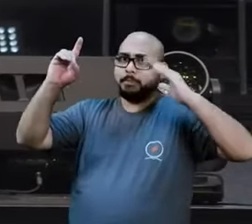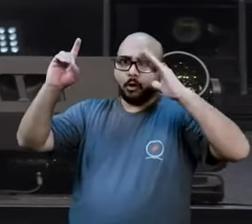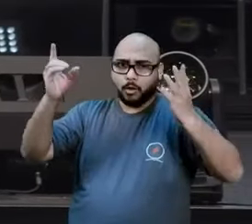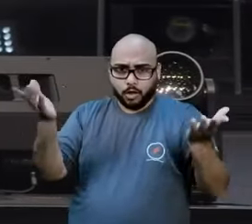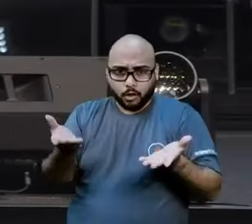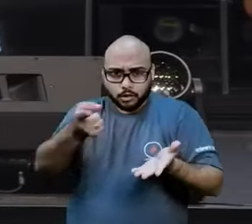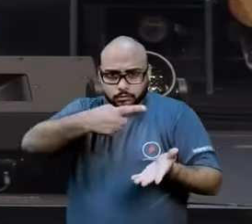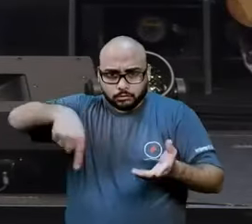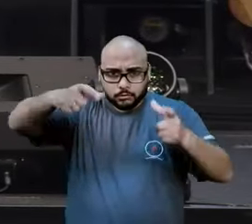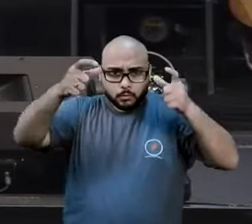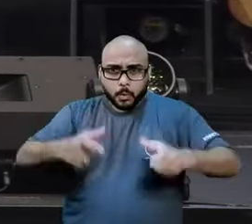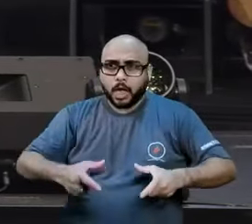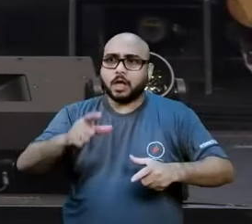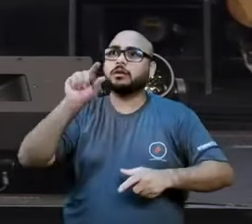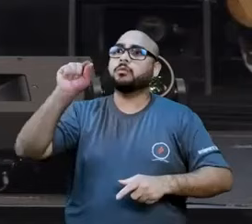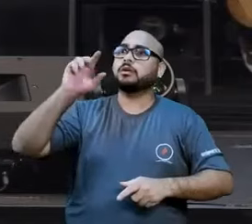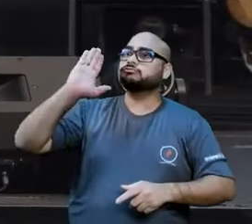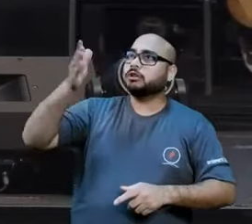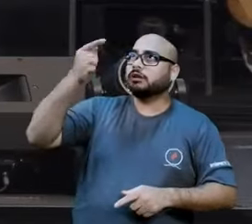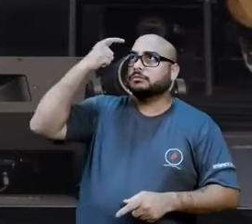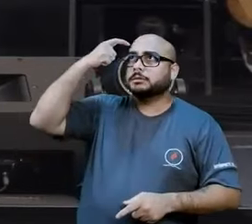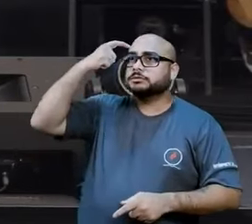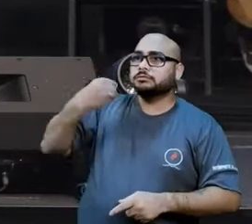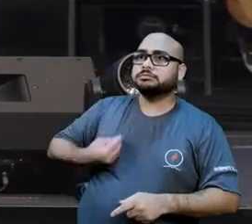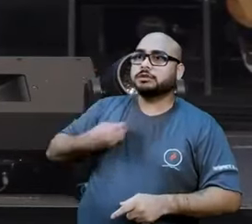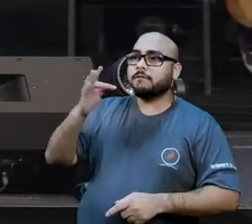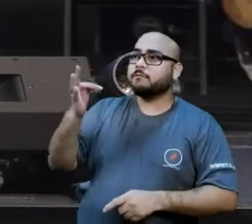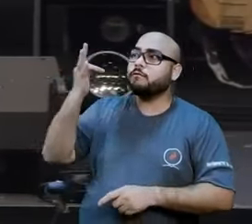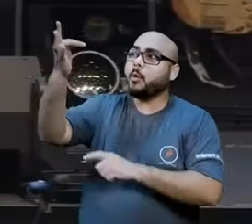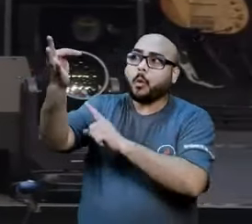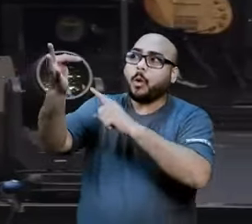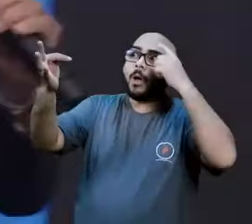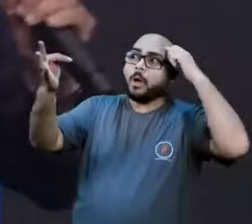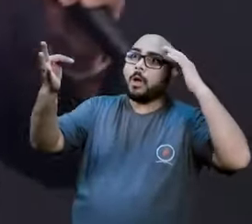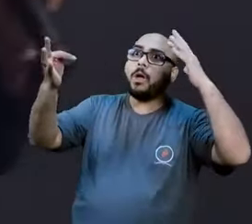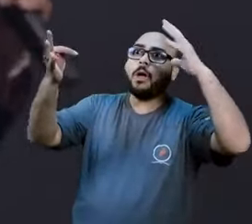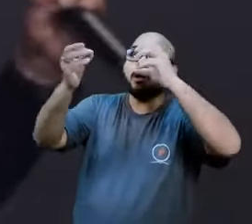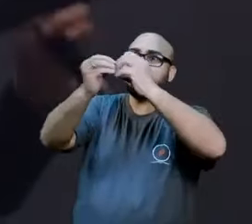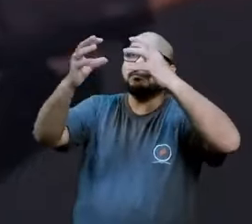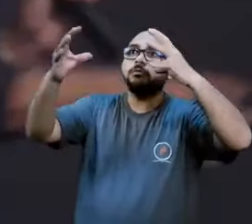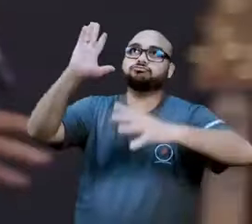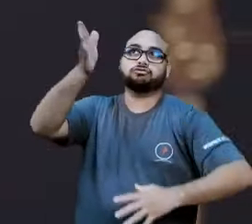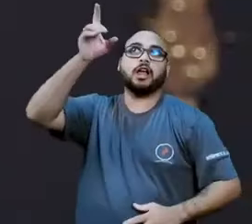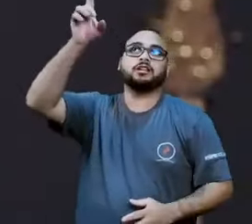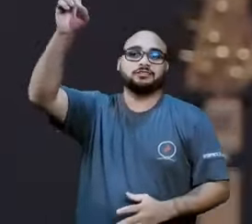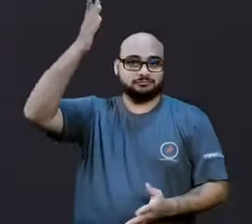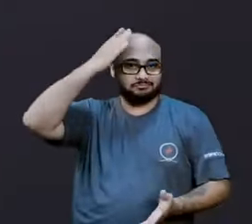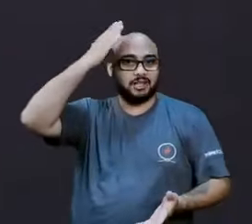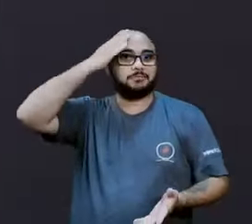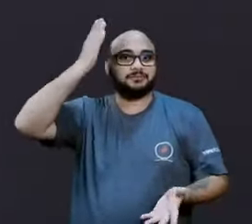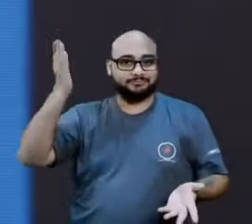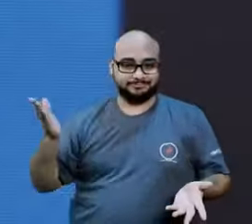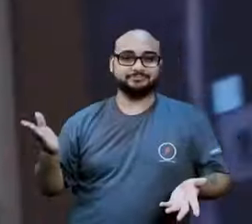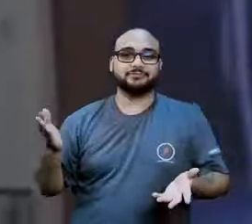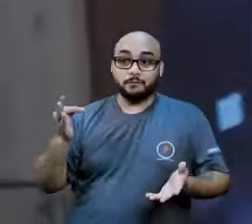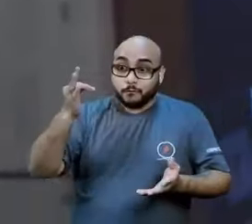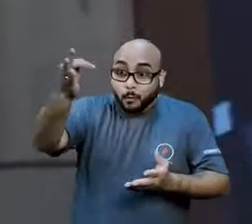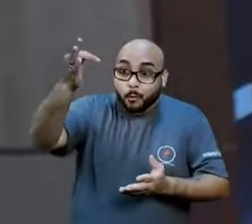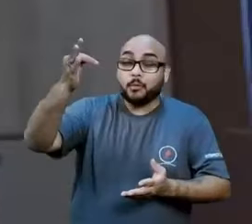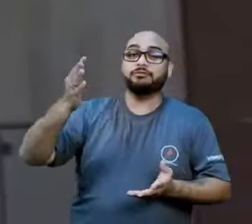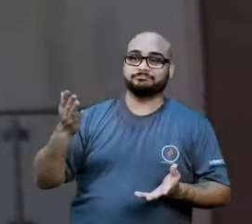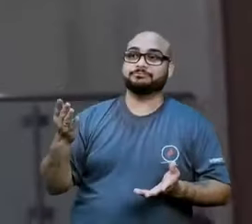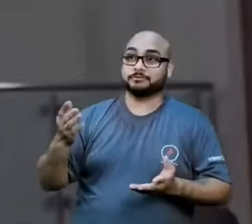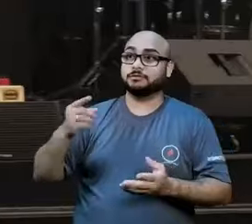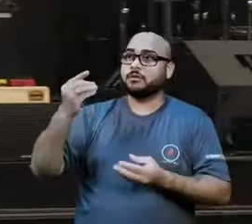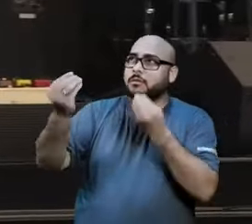Deus tá lá no teu futuro você tá aqui pensando em como resolver coisas e Deus está